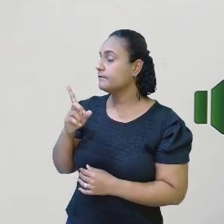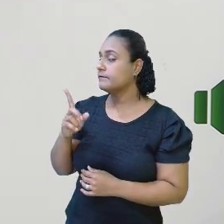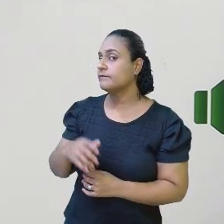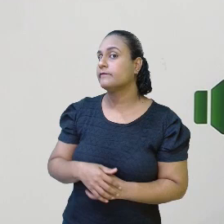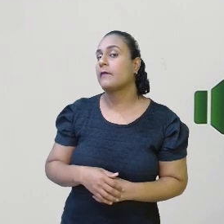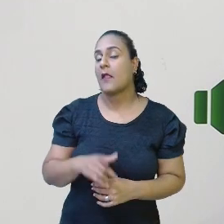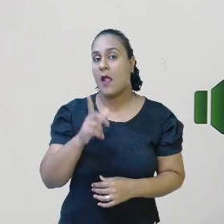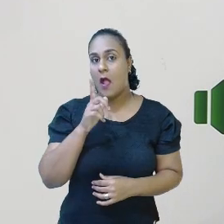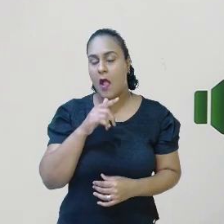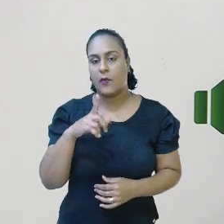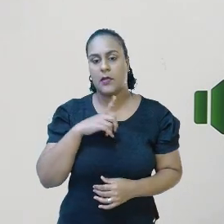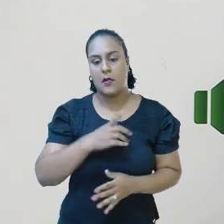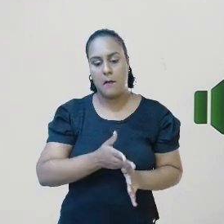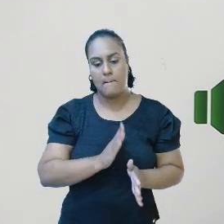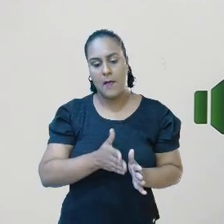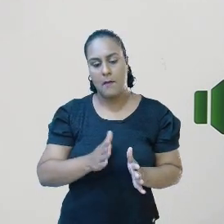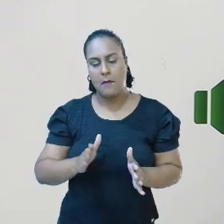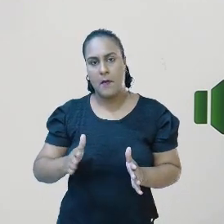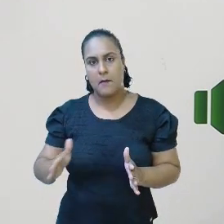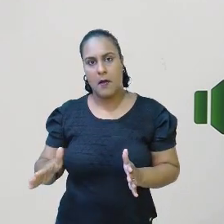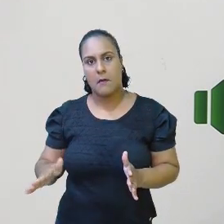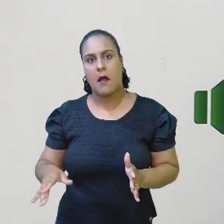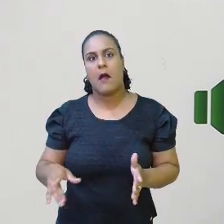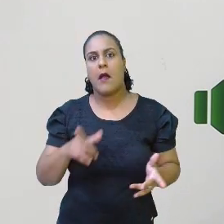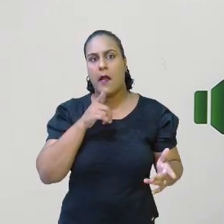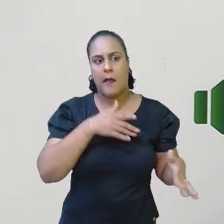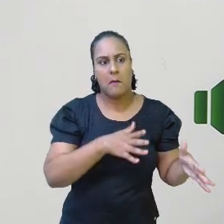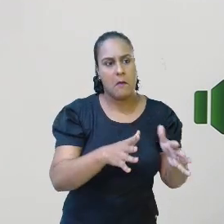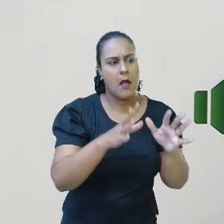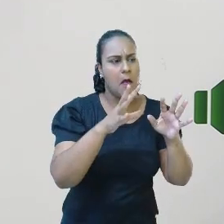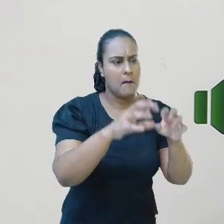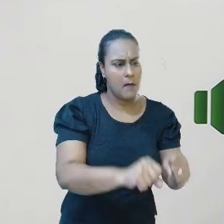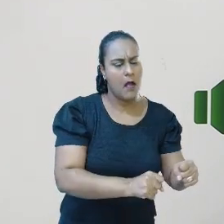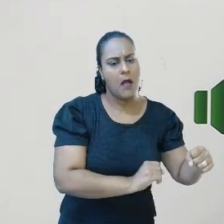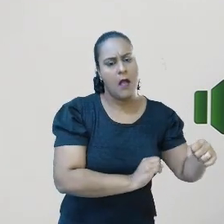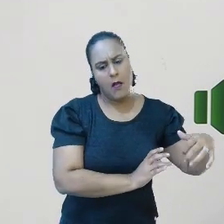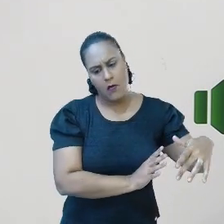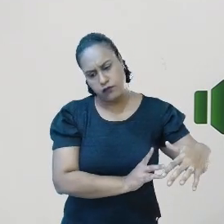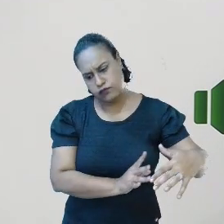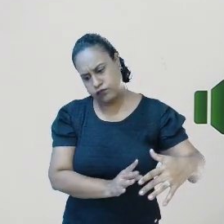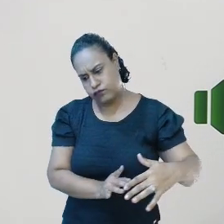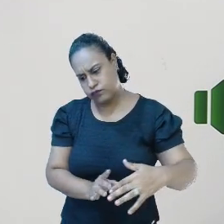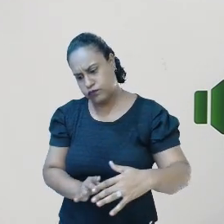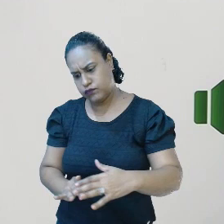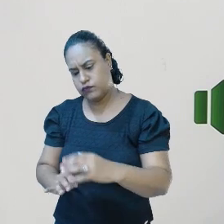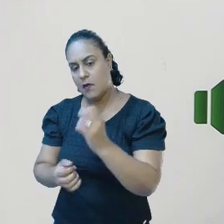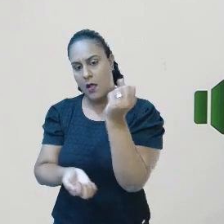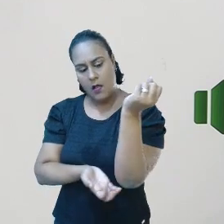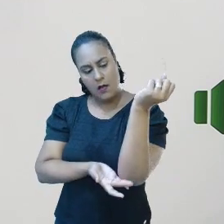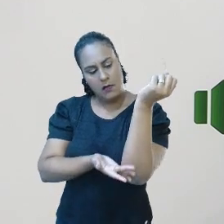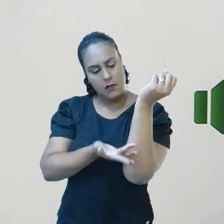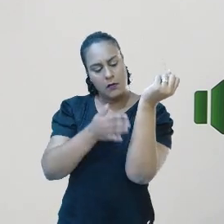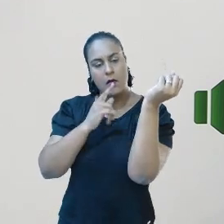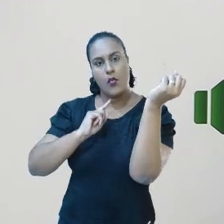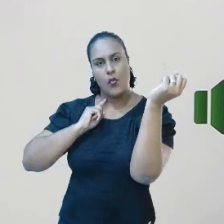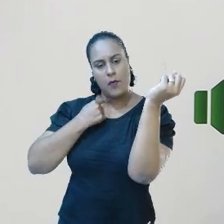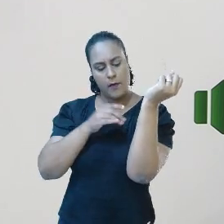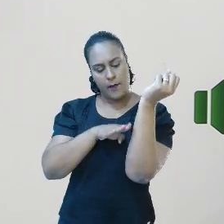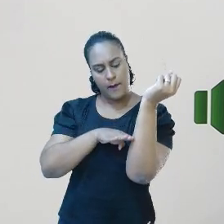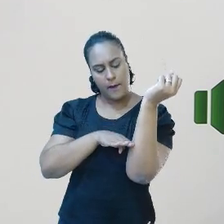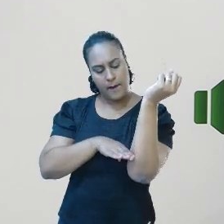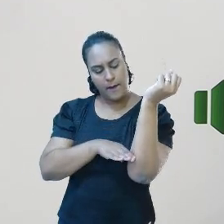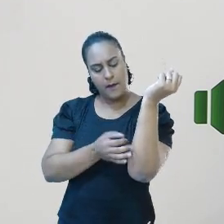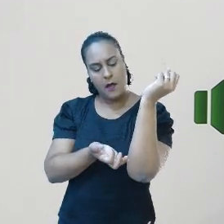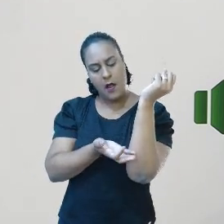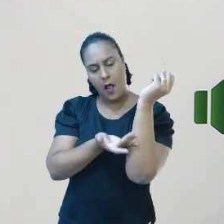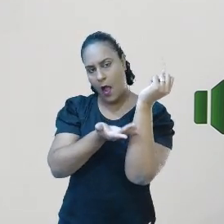esse processo de floculação, coagulação, decantação, ela vai para a próxima